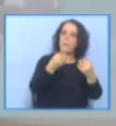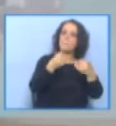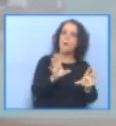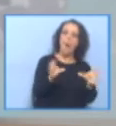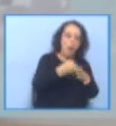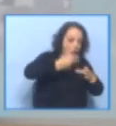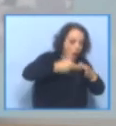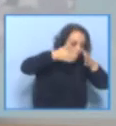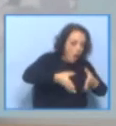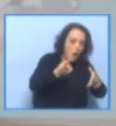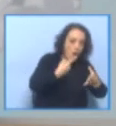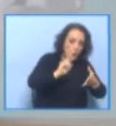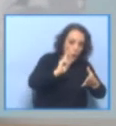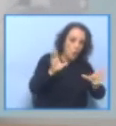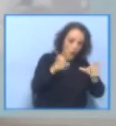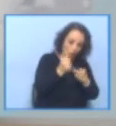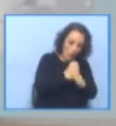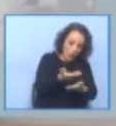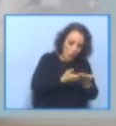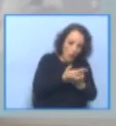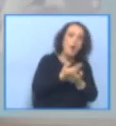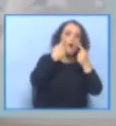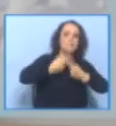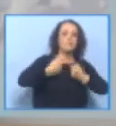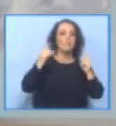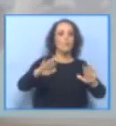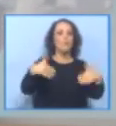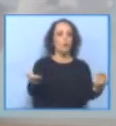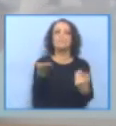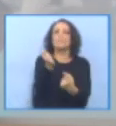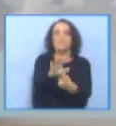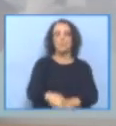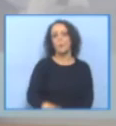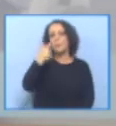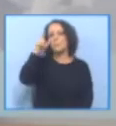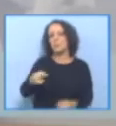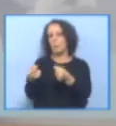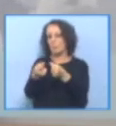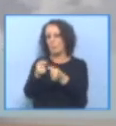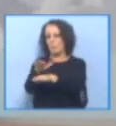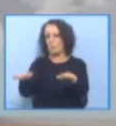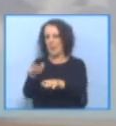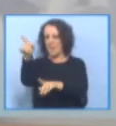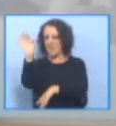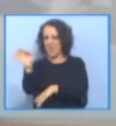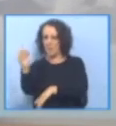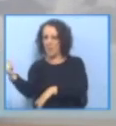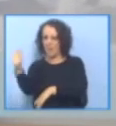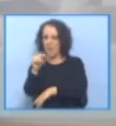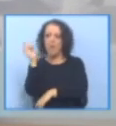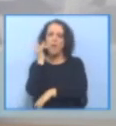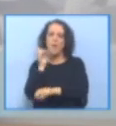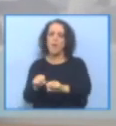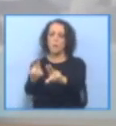do agrupamento e fazer coisas locais. Por exemplo, uma pessoa que vive ao pé da praia faz sentido ir fazer ações de limpeza de